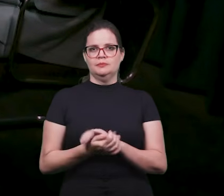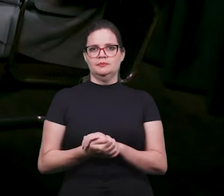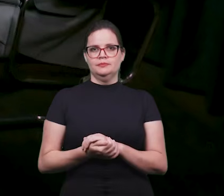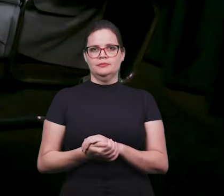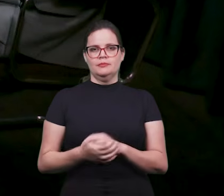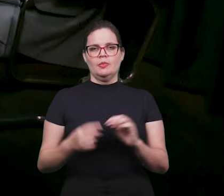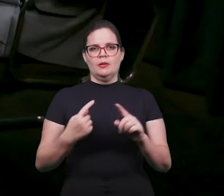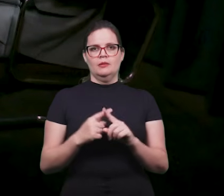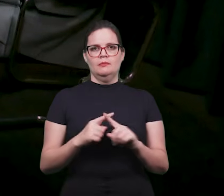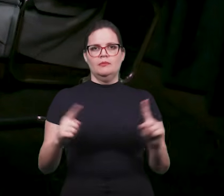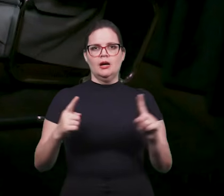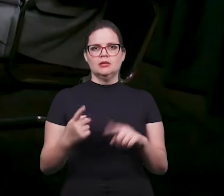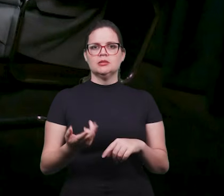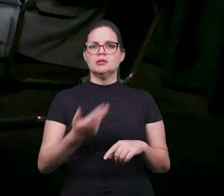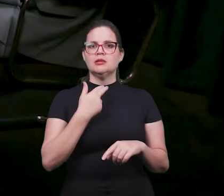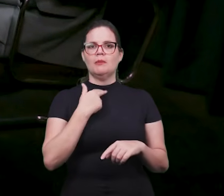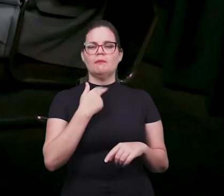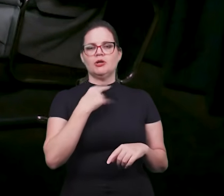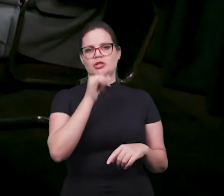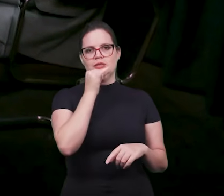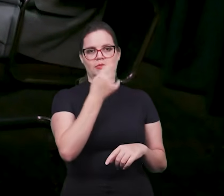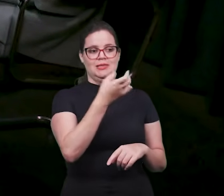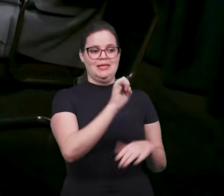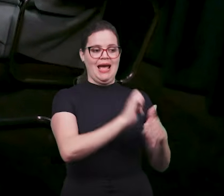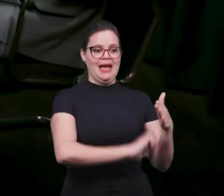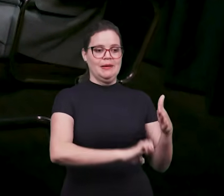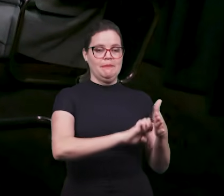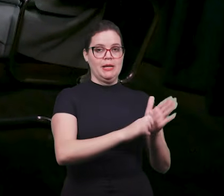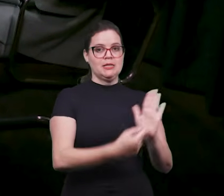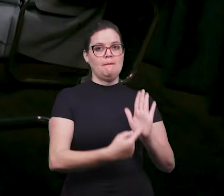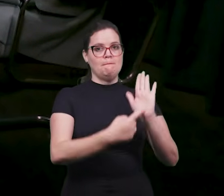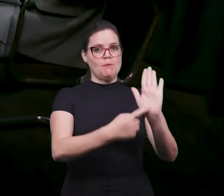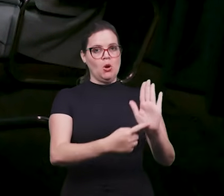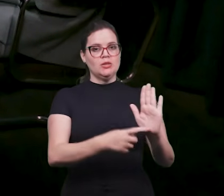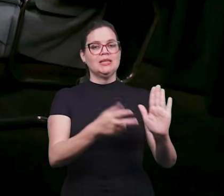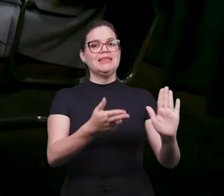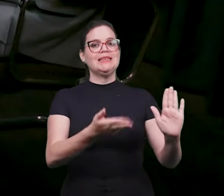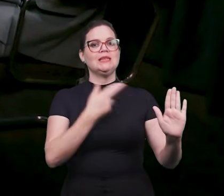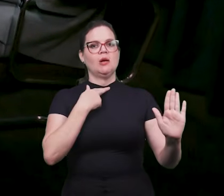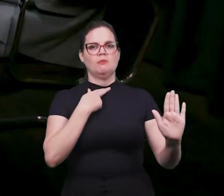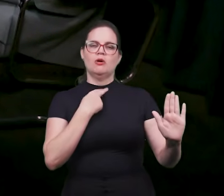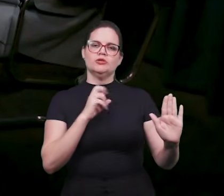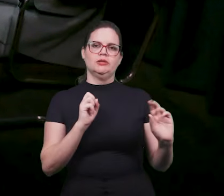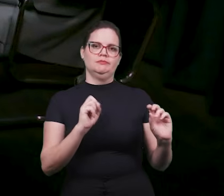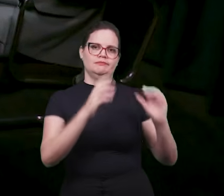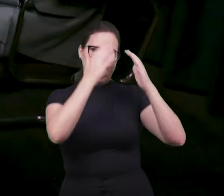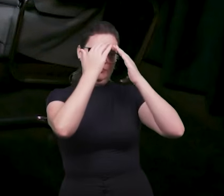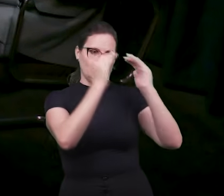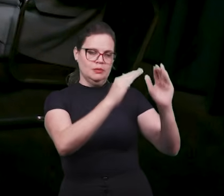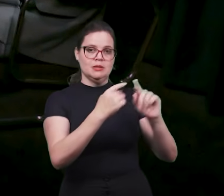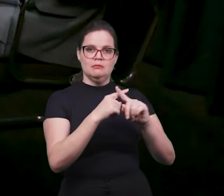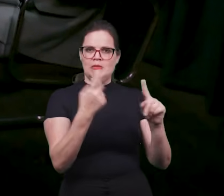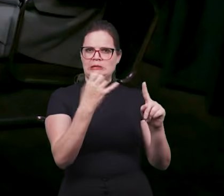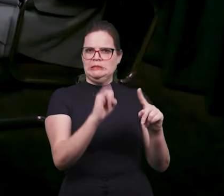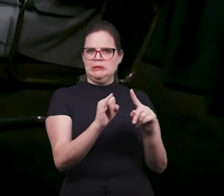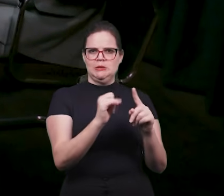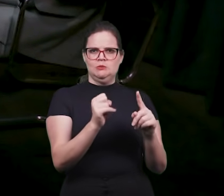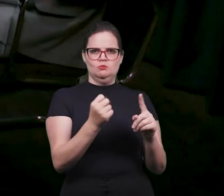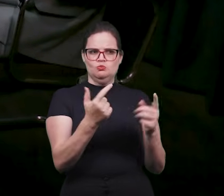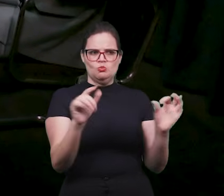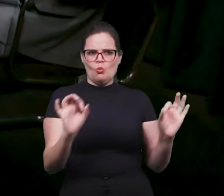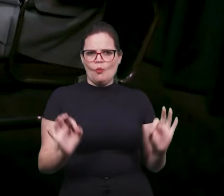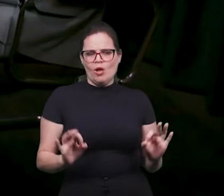haja uma restrição em relação à empresa que ela está inserida. E às vezes o problema do